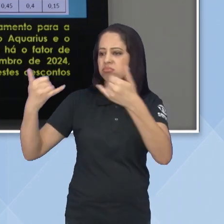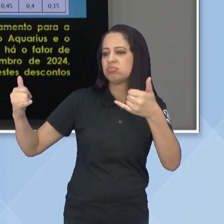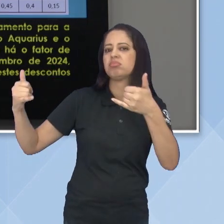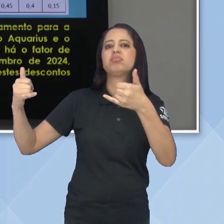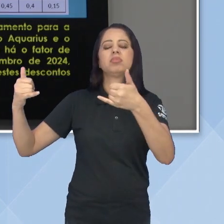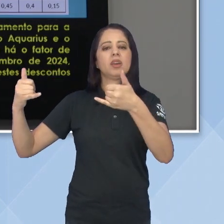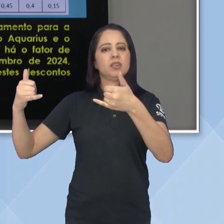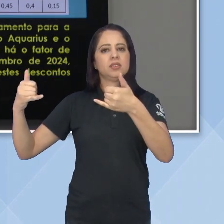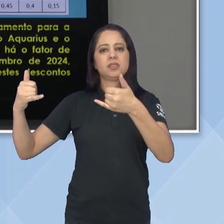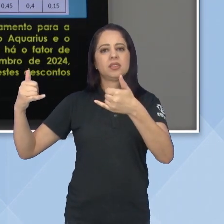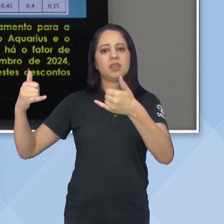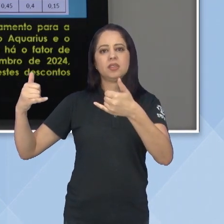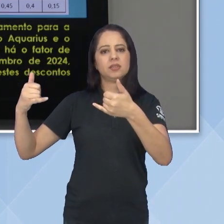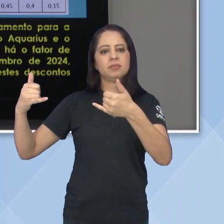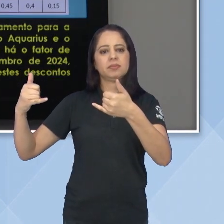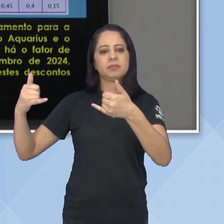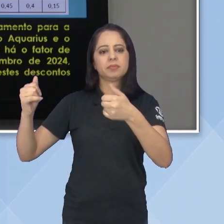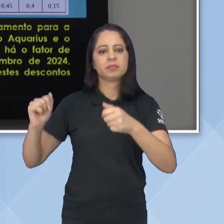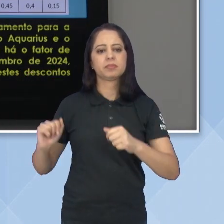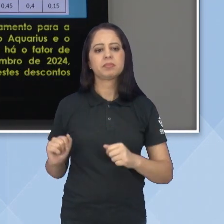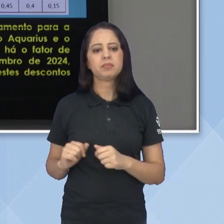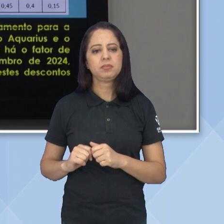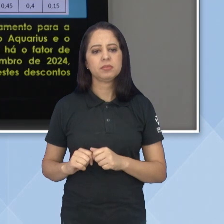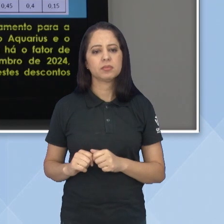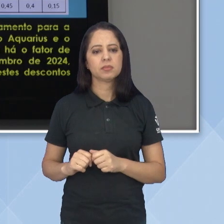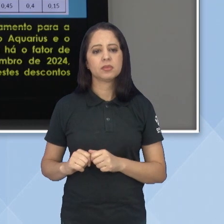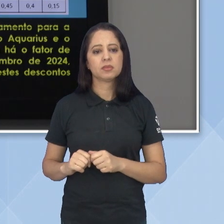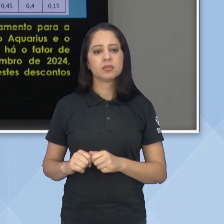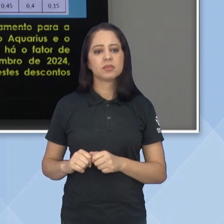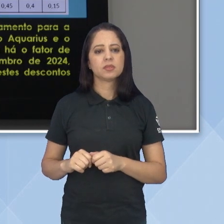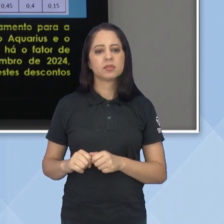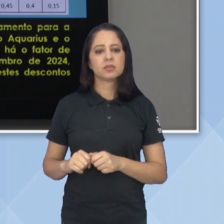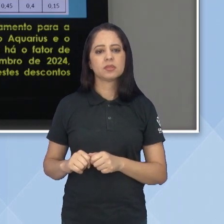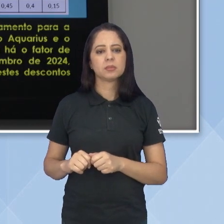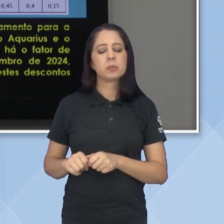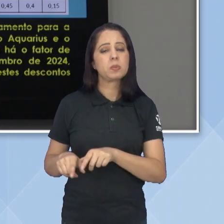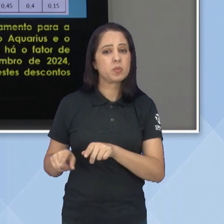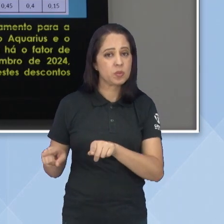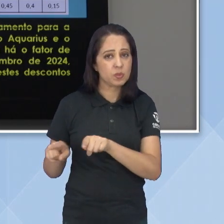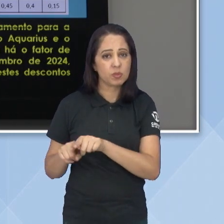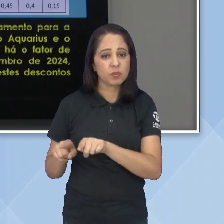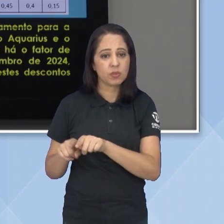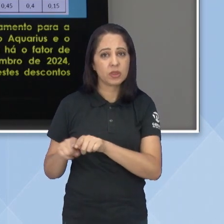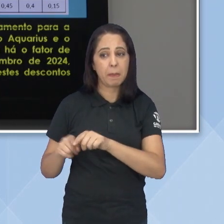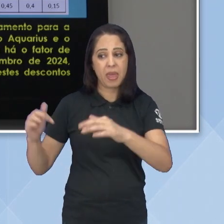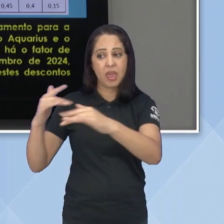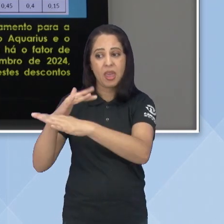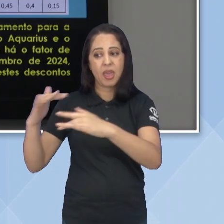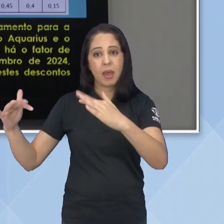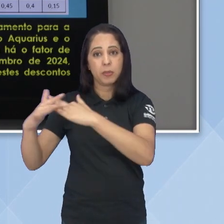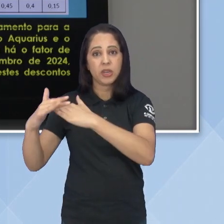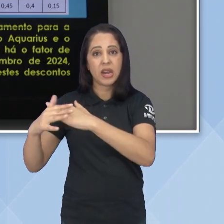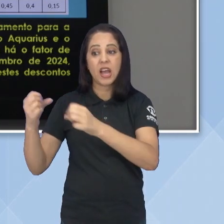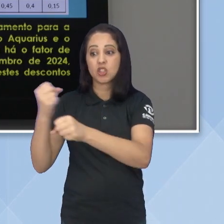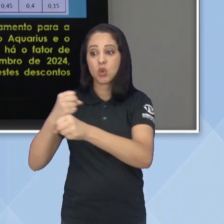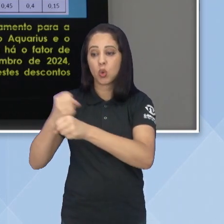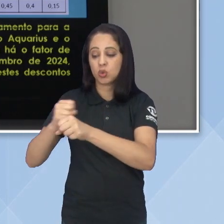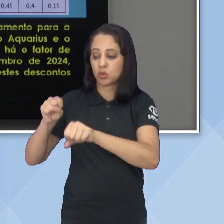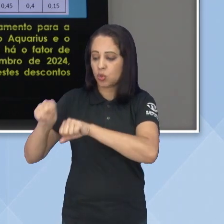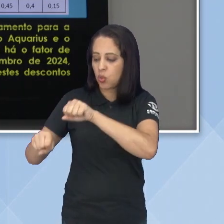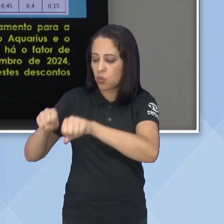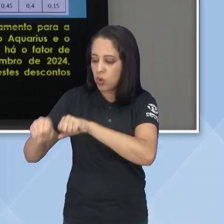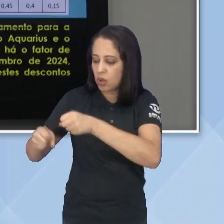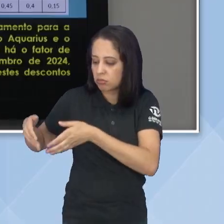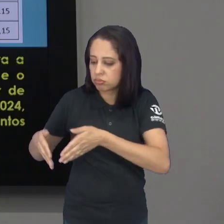de galerias, principalmente, né? E demais, né? Também na mobilidade, ciclovias,